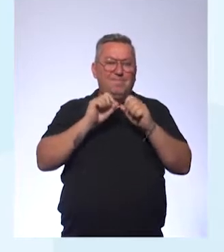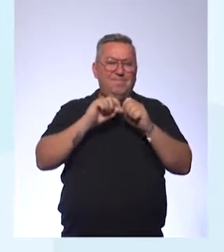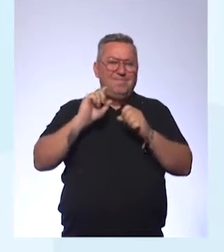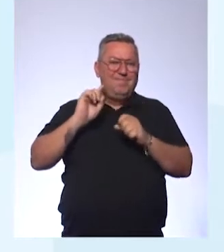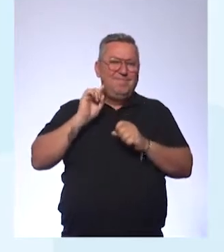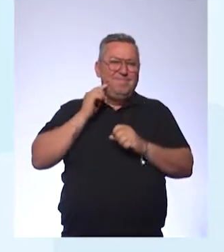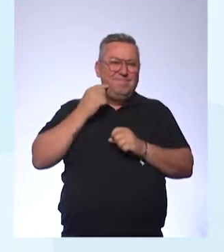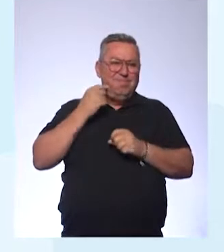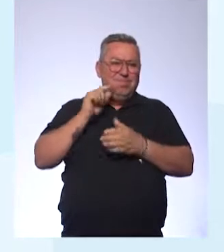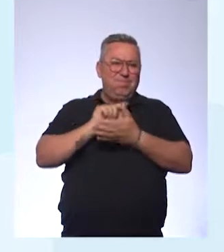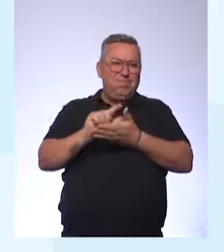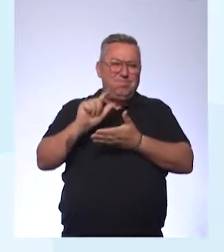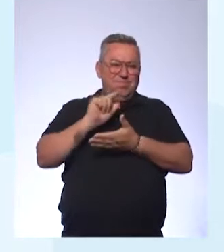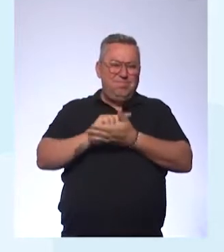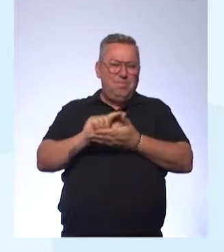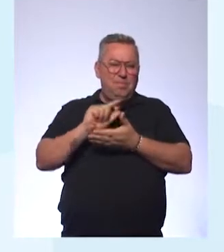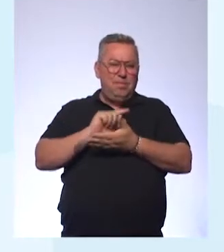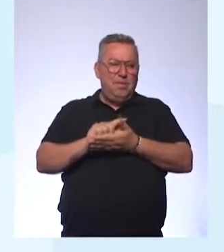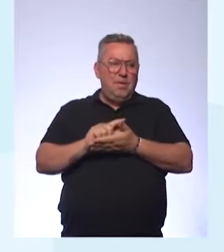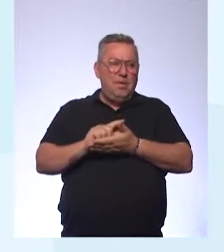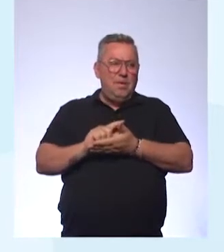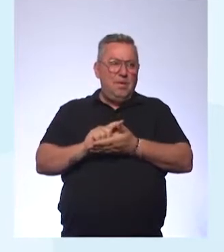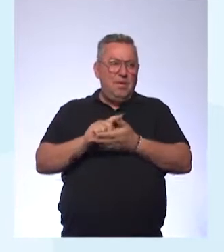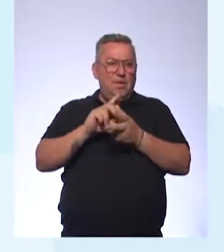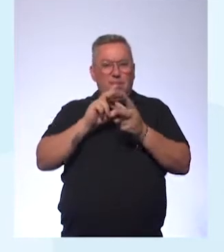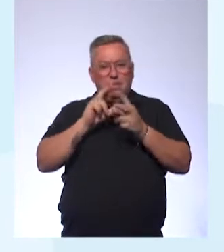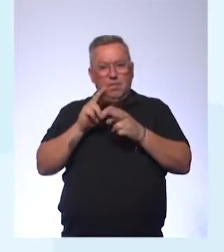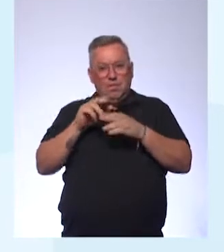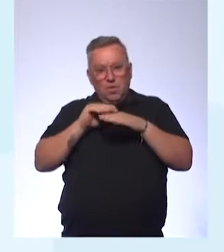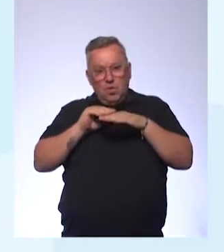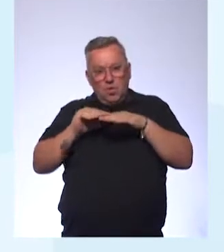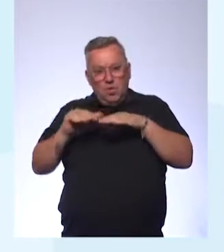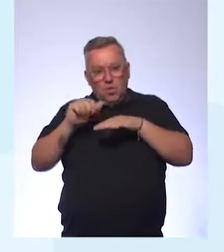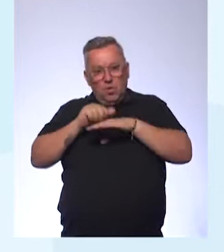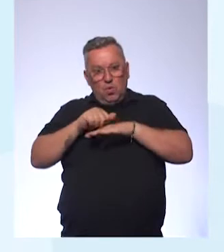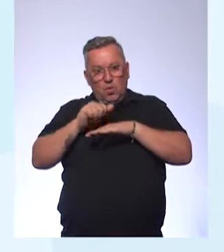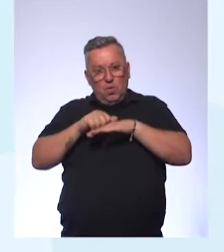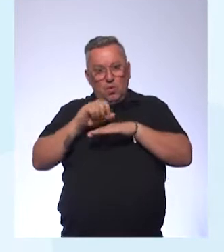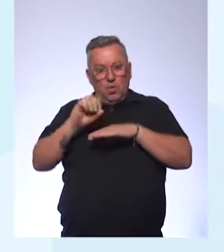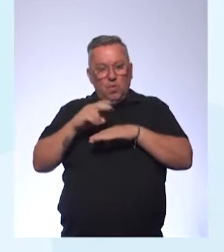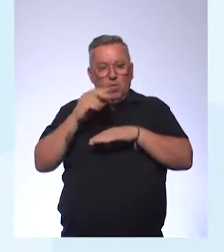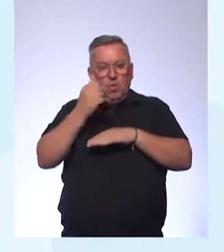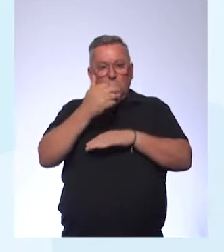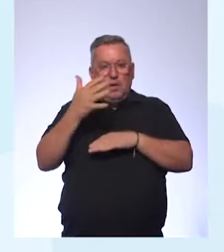insalubres. E os escravizados geralmente dormiam no chão ou em